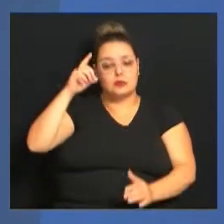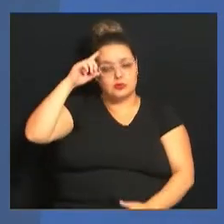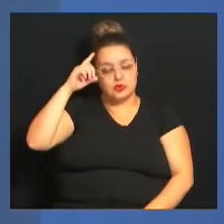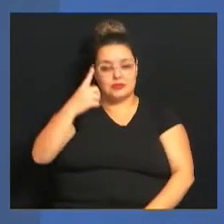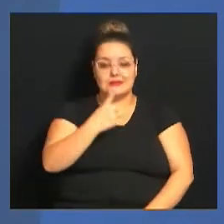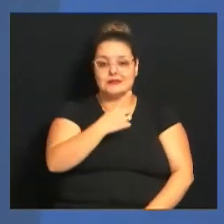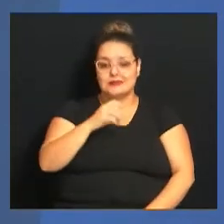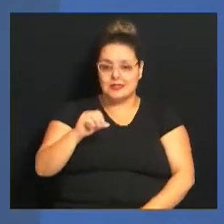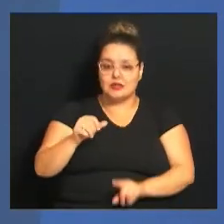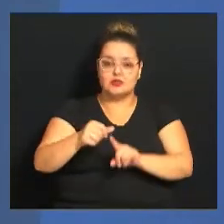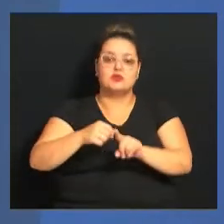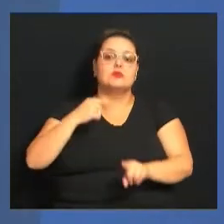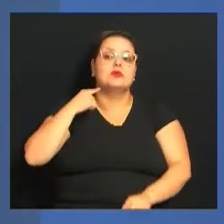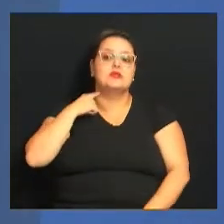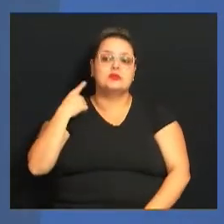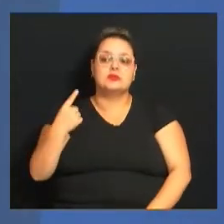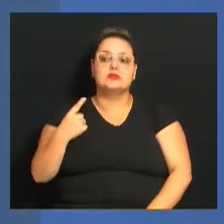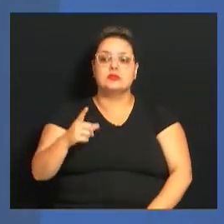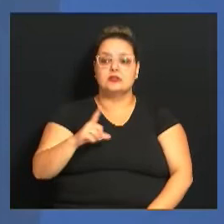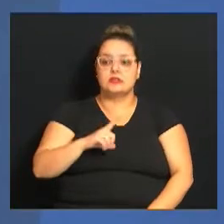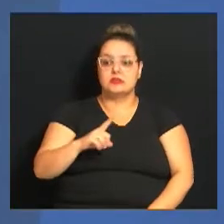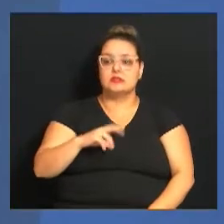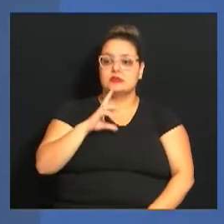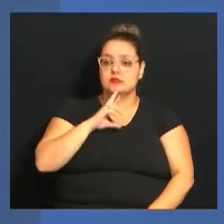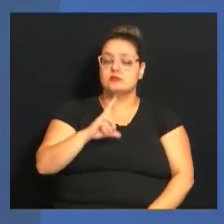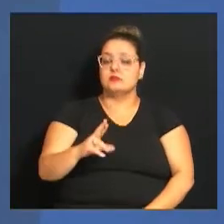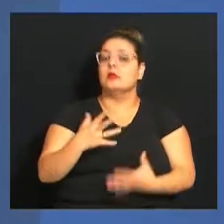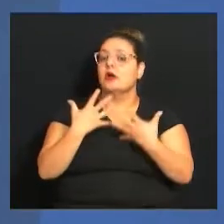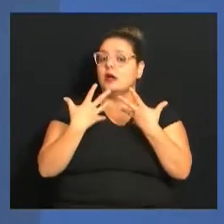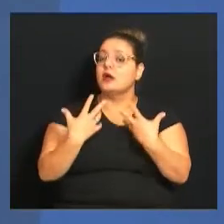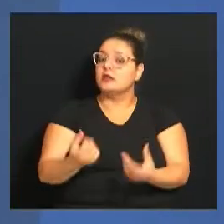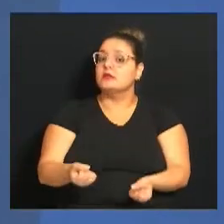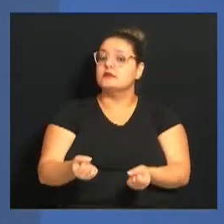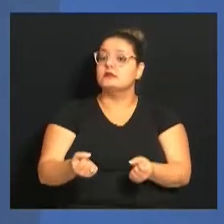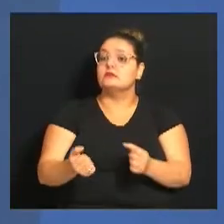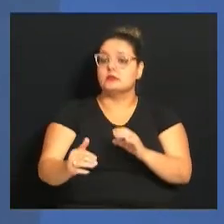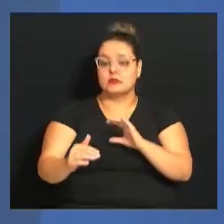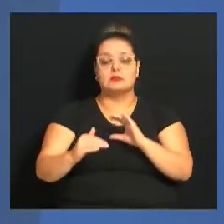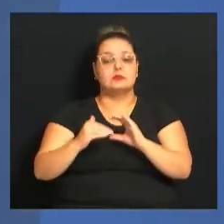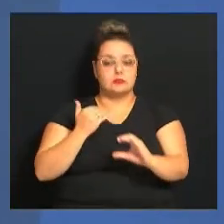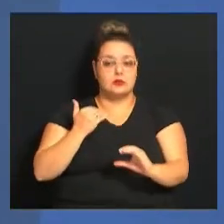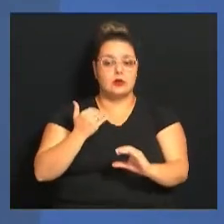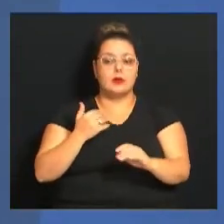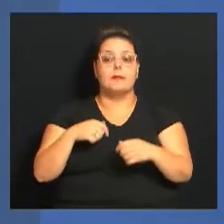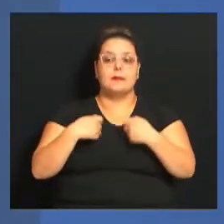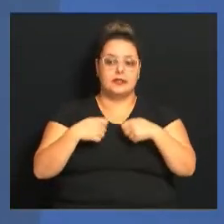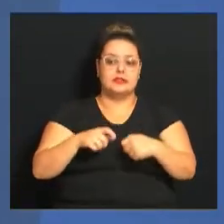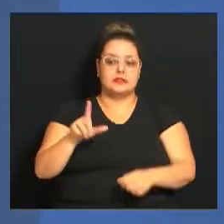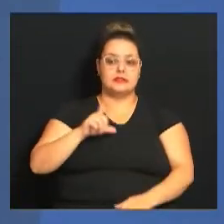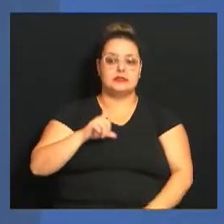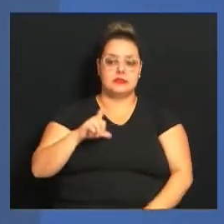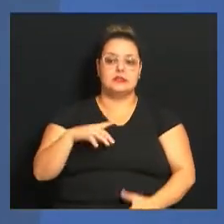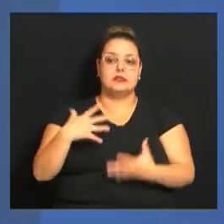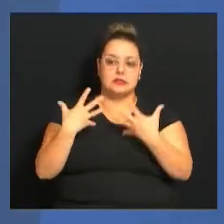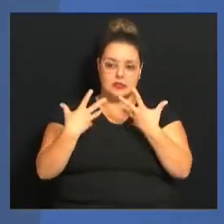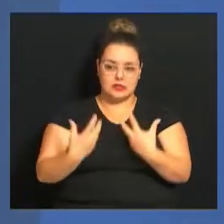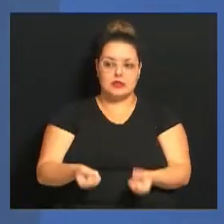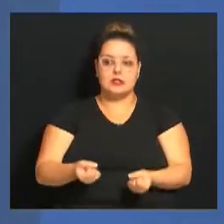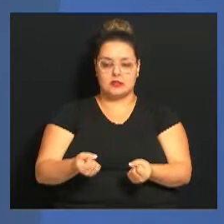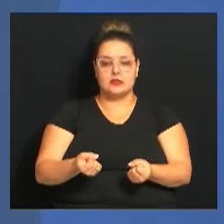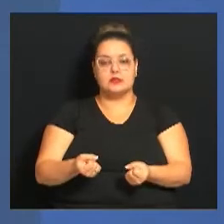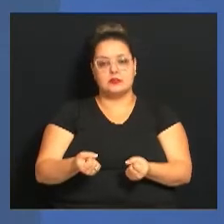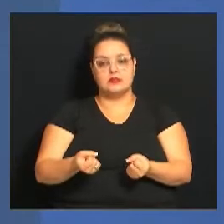E aí tem as respostas, né? Ele vai receber esse e-mail, por isso que tem que ter um e-mail para poder receber